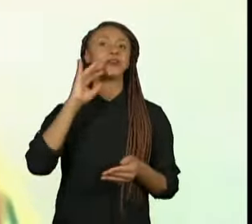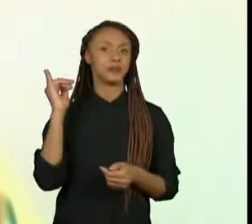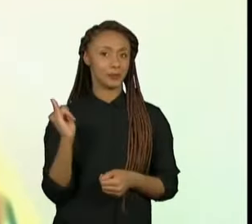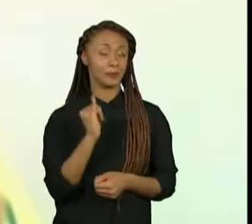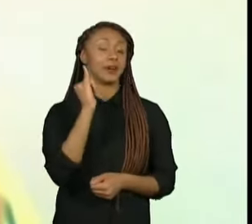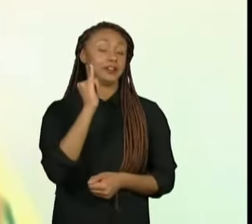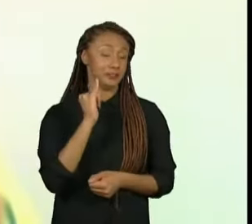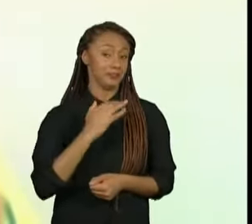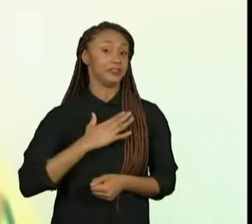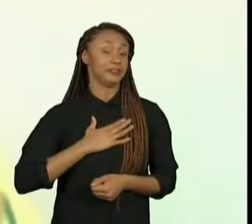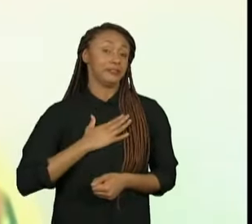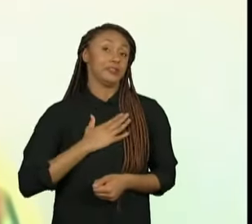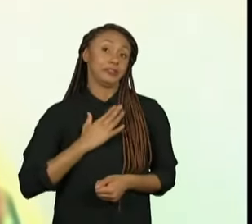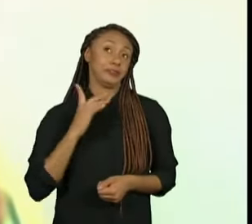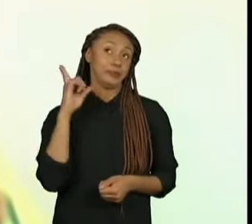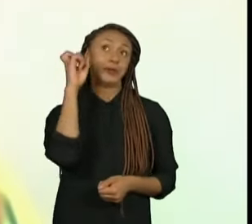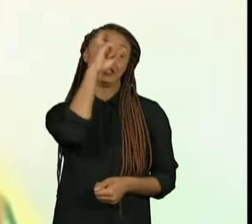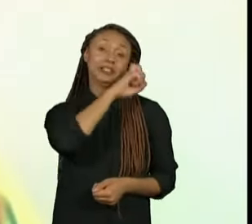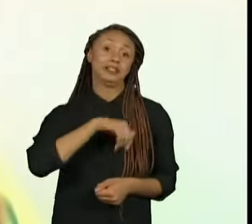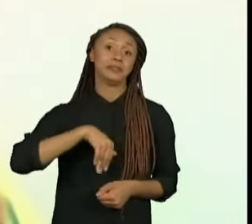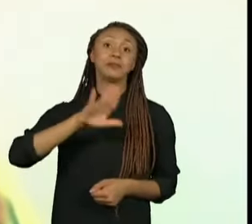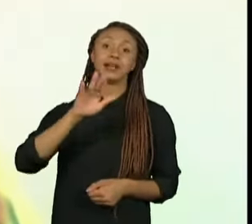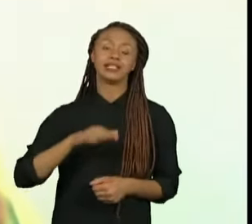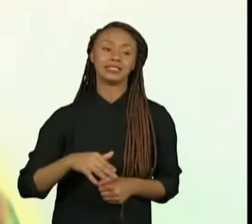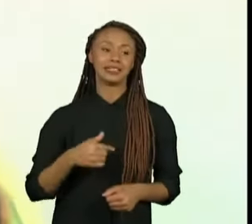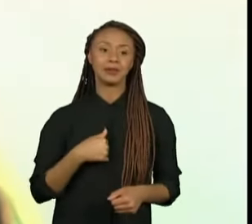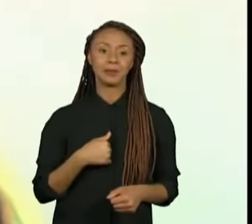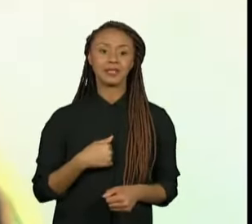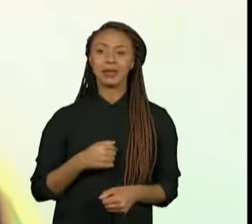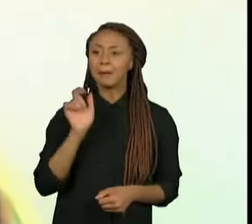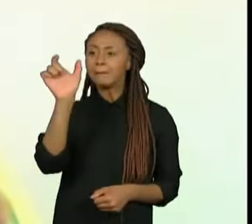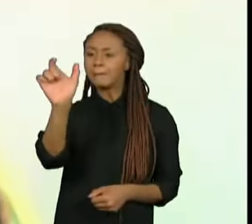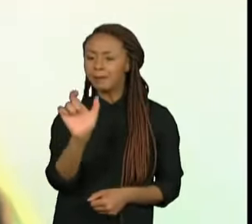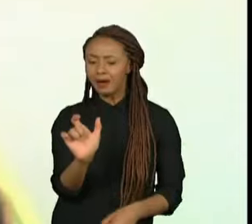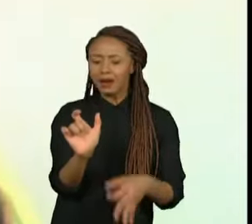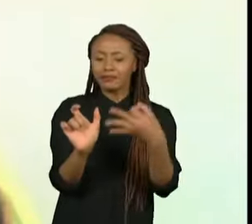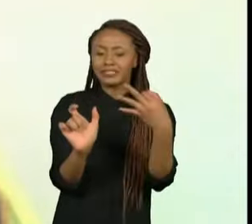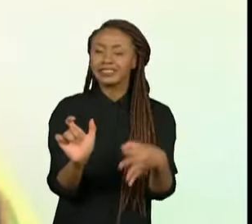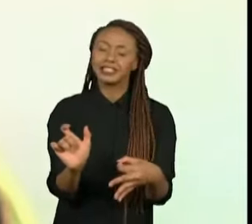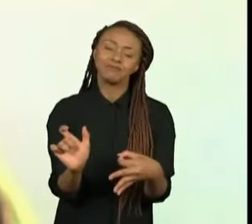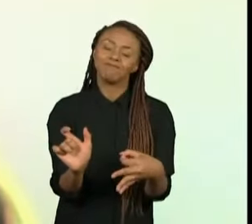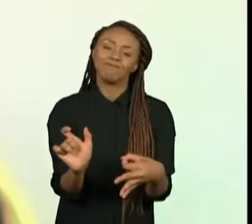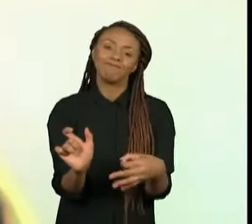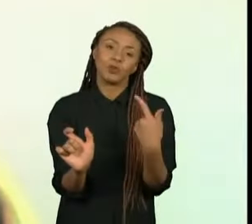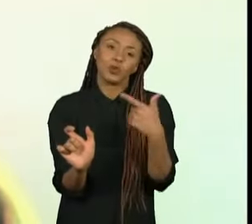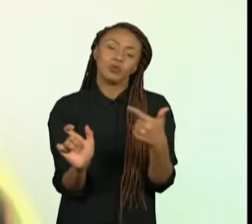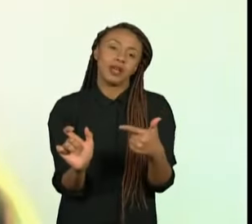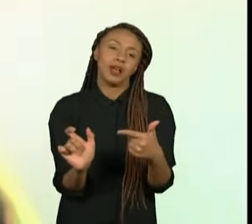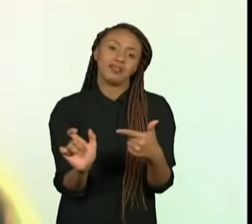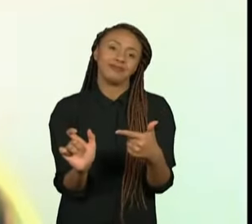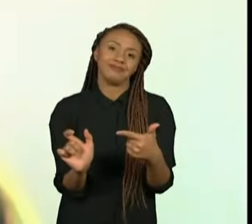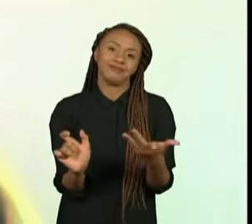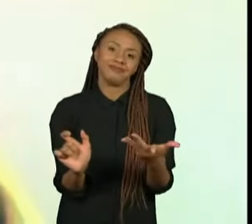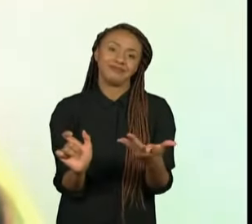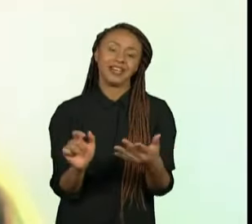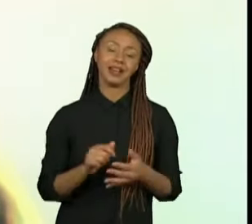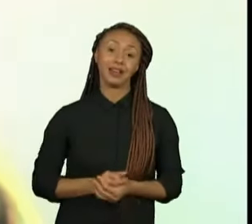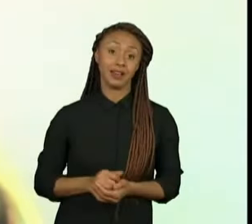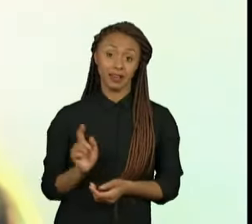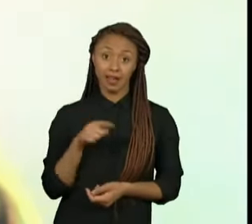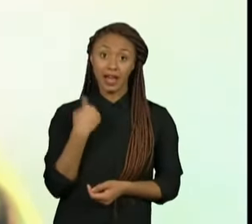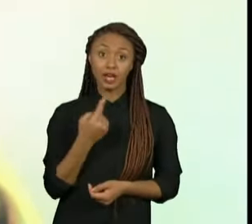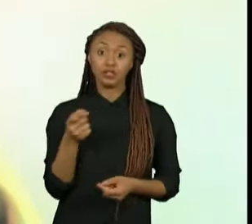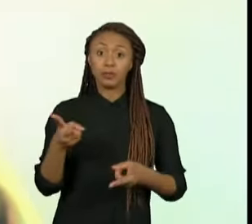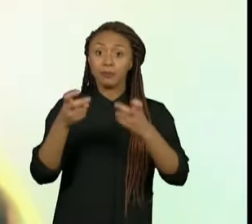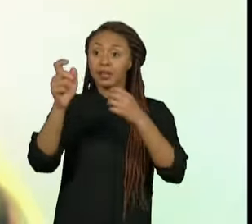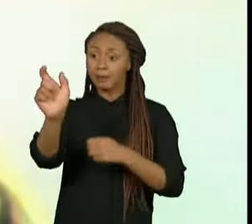É você encontrar a palavra exata. E, na verdade, a gente não encontra a palavra exata. A